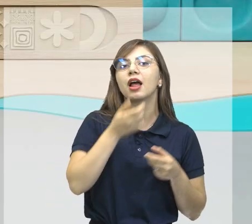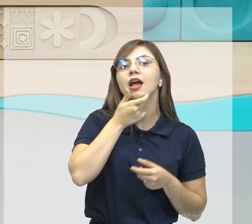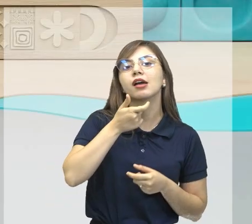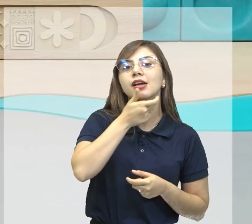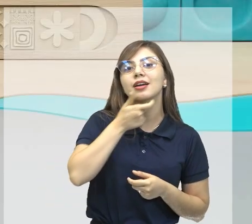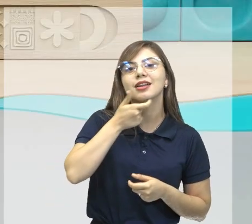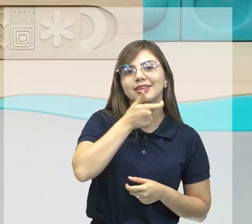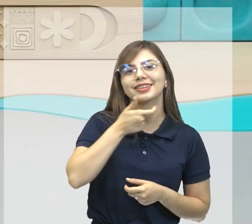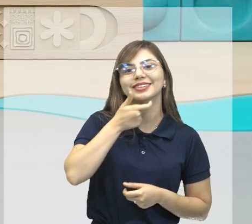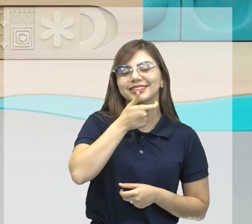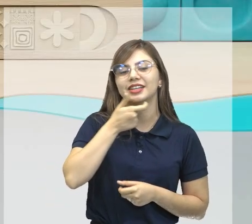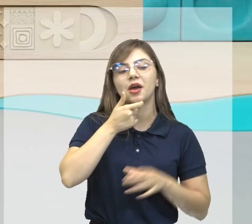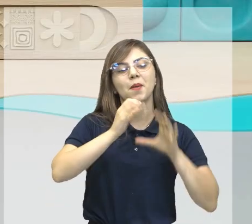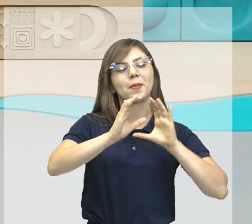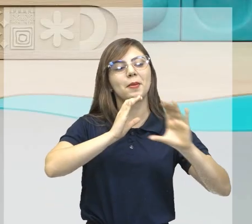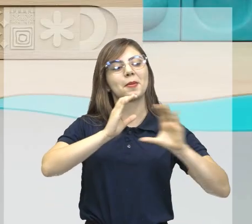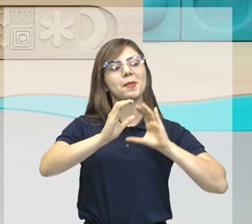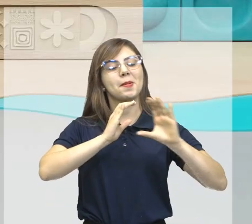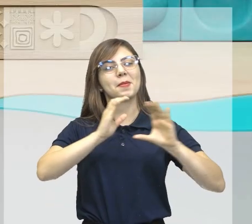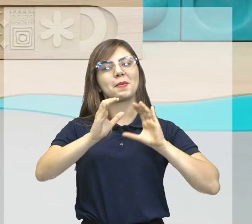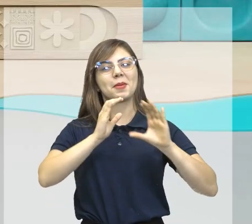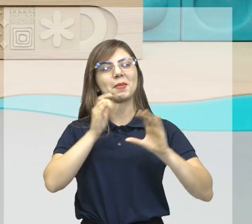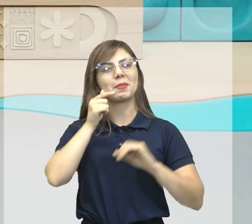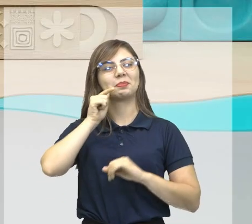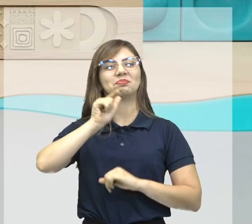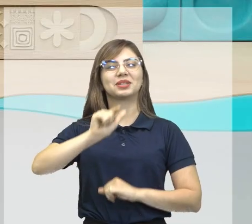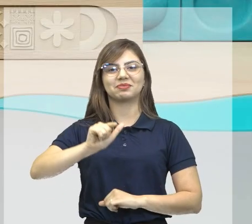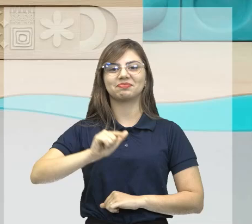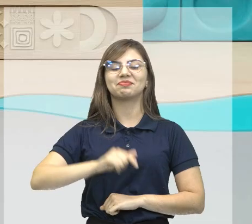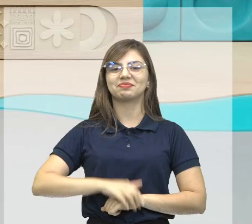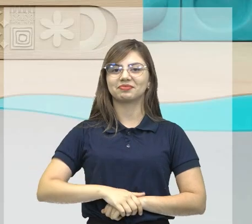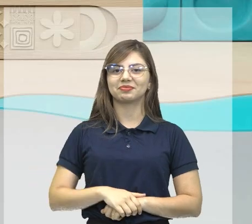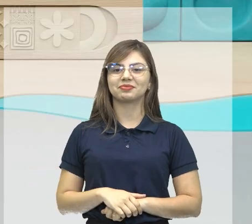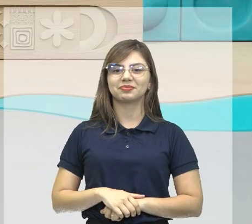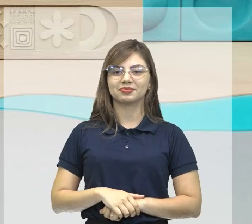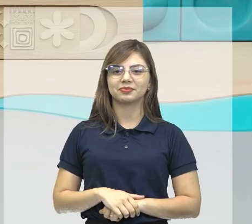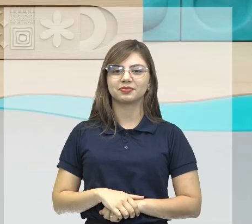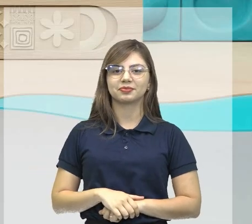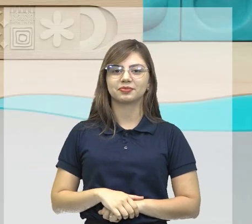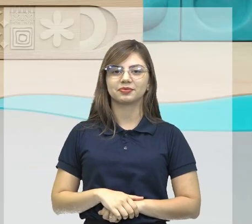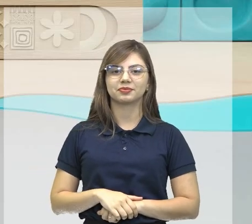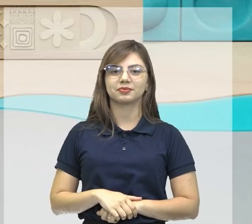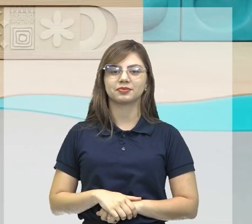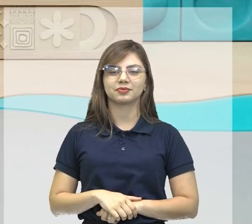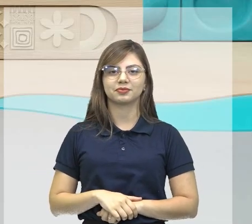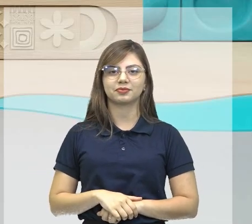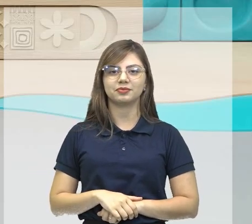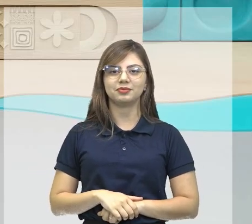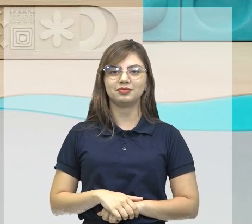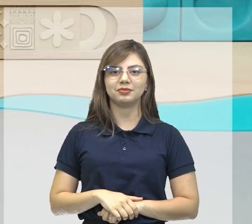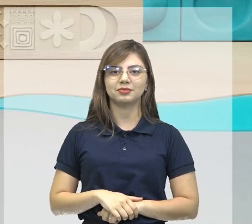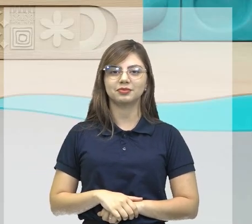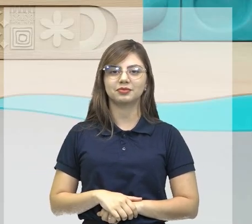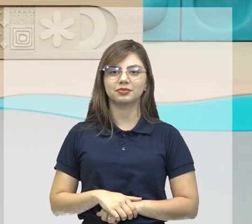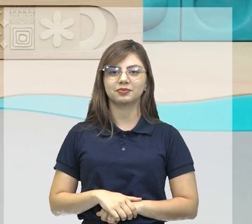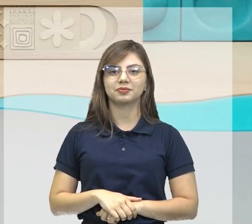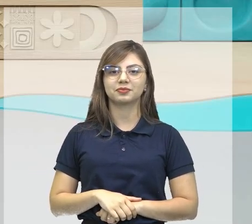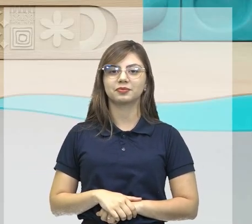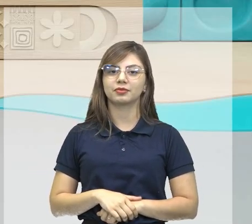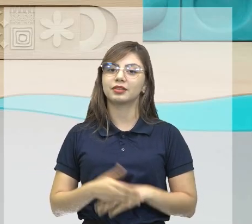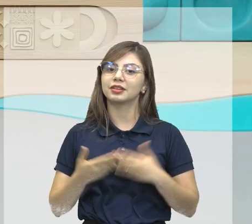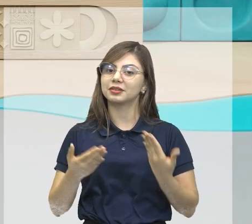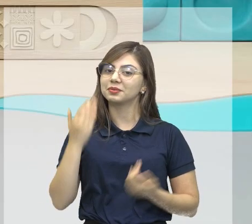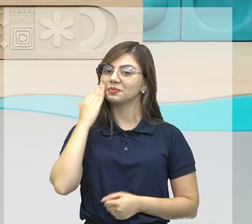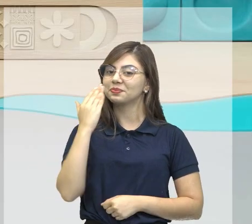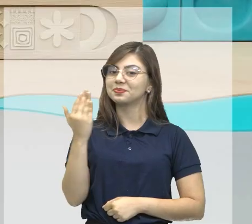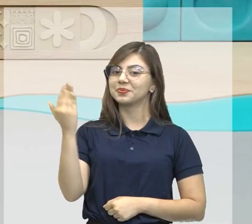língua inglesa como ponte para poder conversar, para poder se entender, para poder se comunicar. Então, vocês podem observar